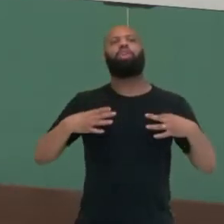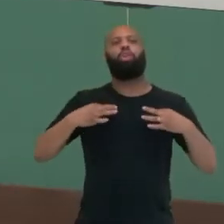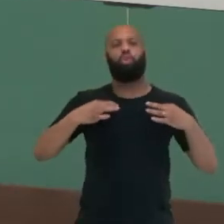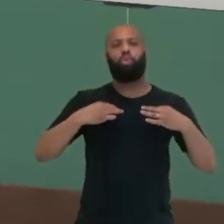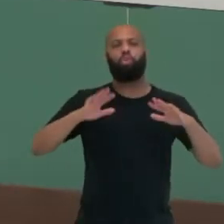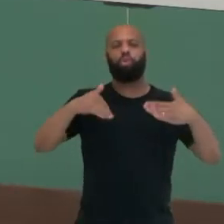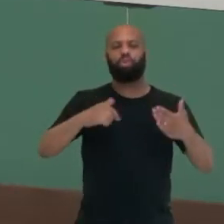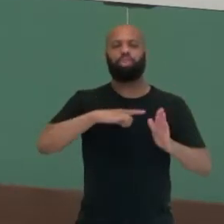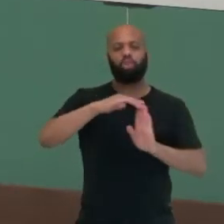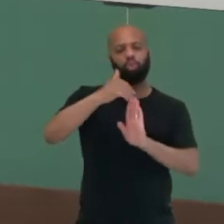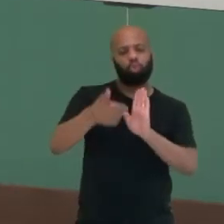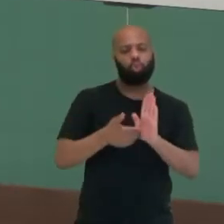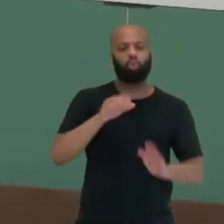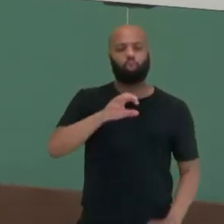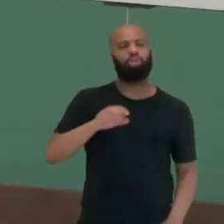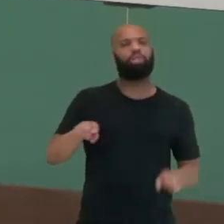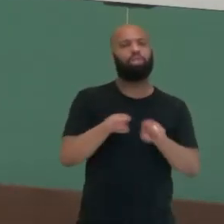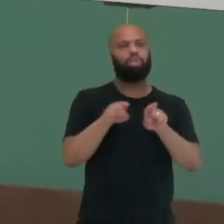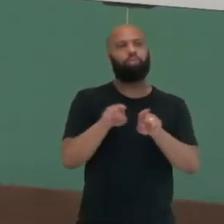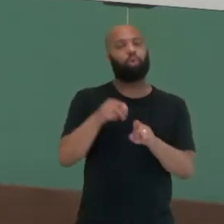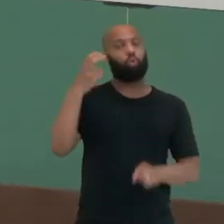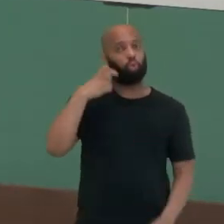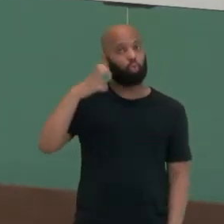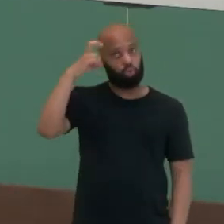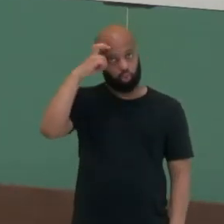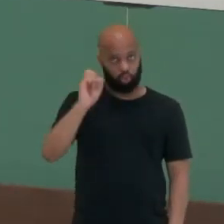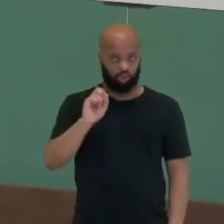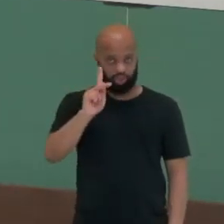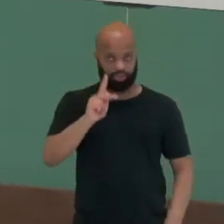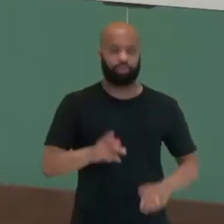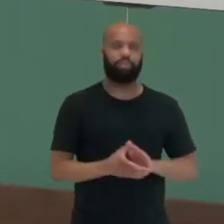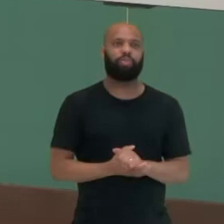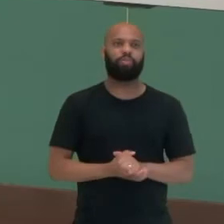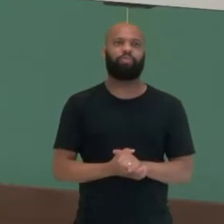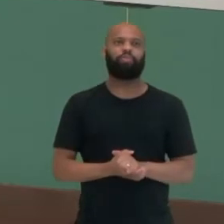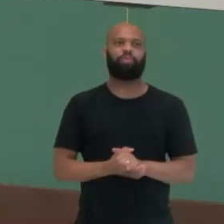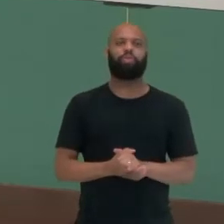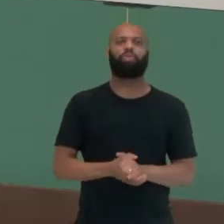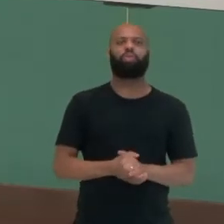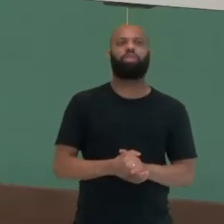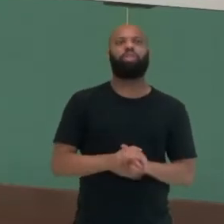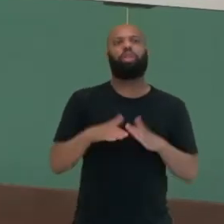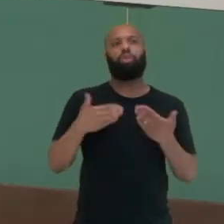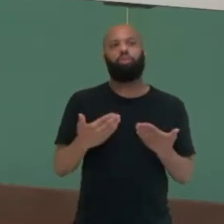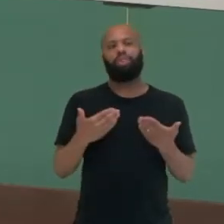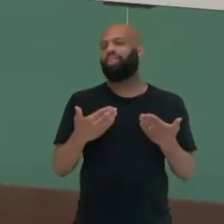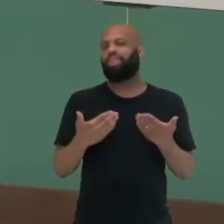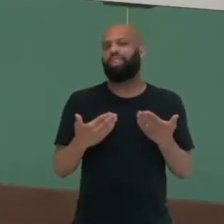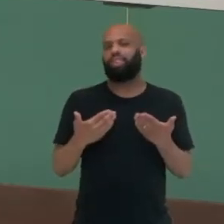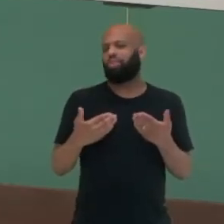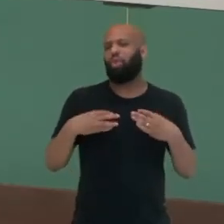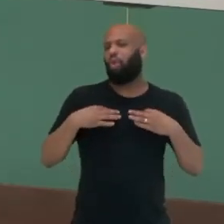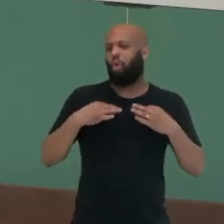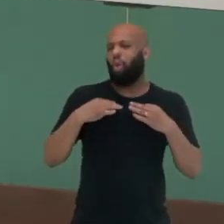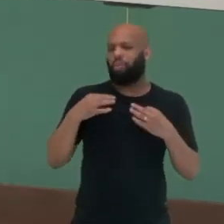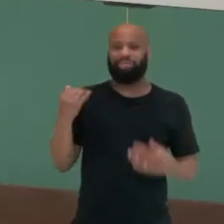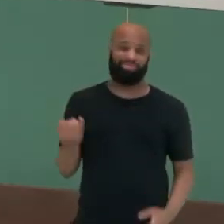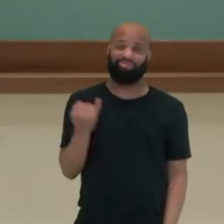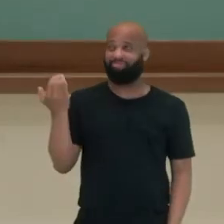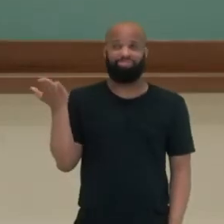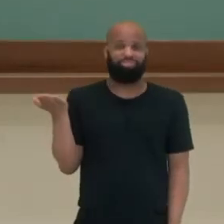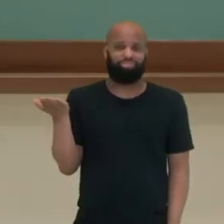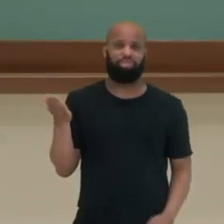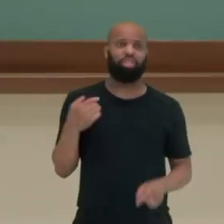tem todo esse lado também cultural, tá? E o que não deveria acontecer com relação à vestimenta, né? A